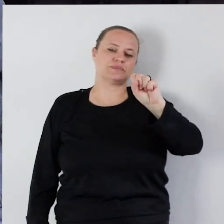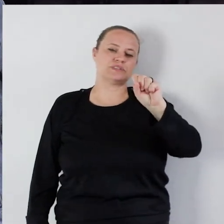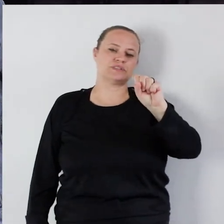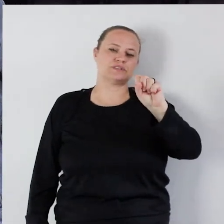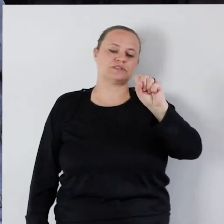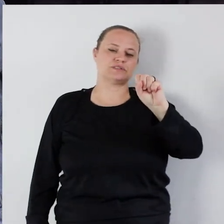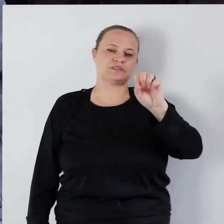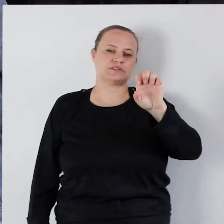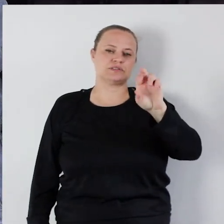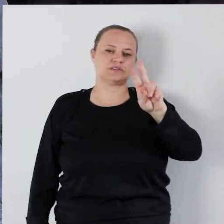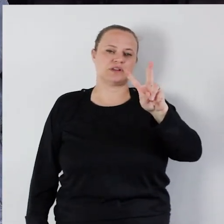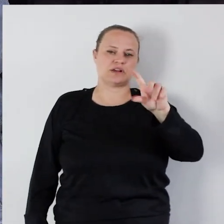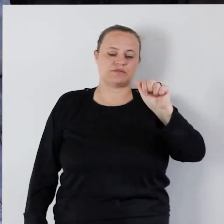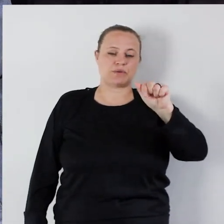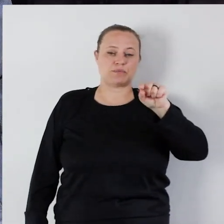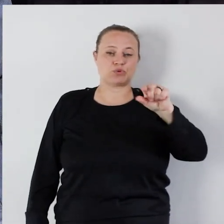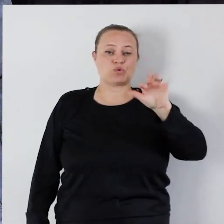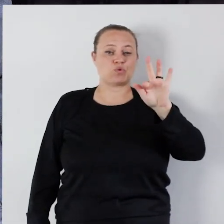esquecer, que é